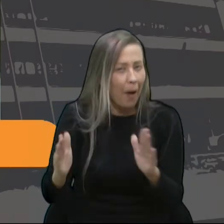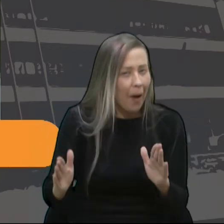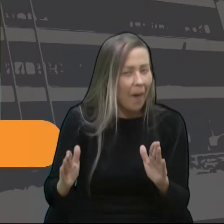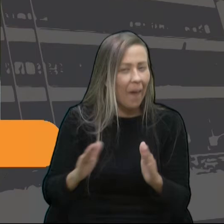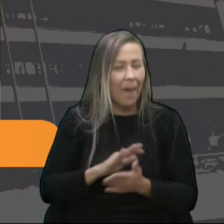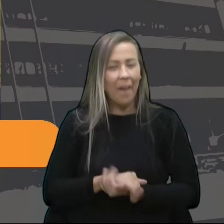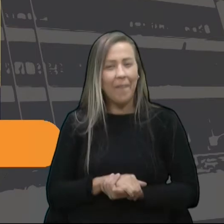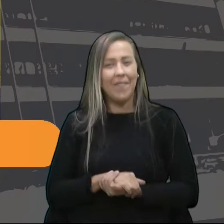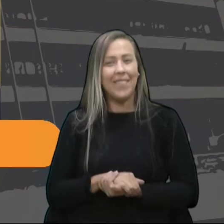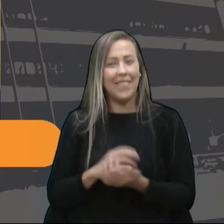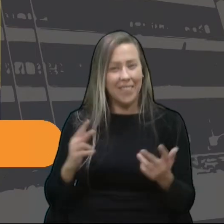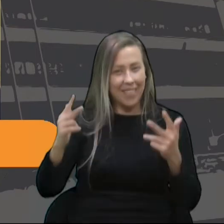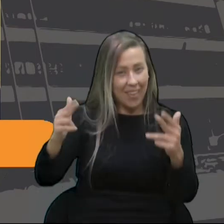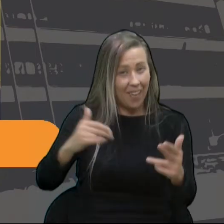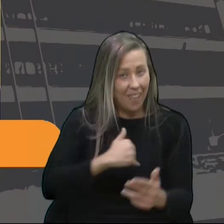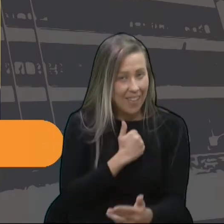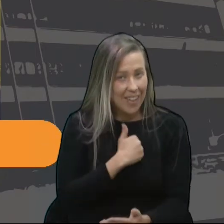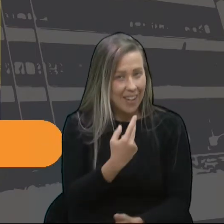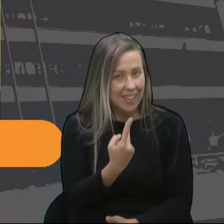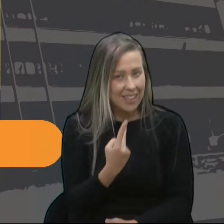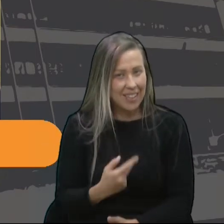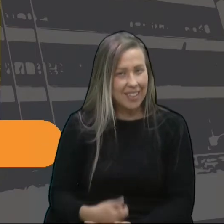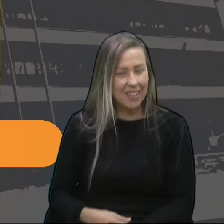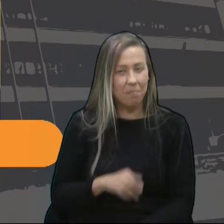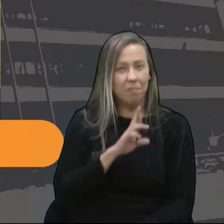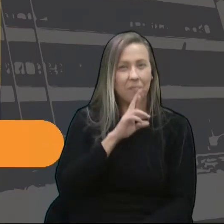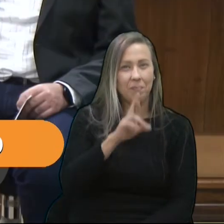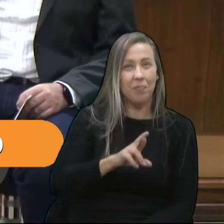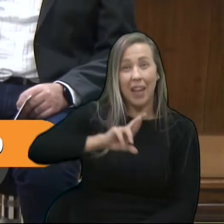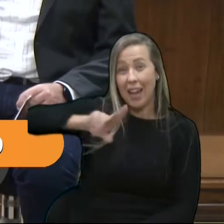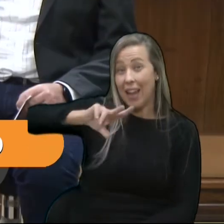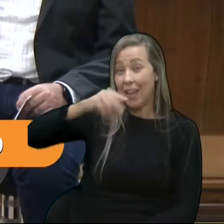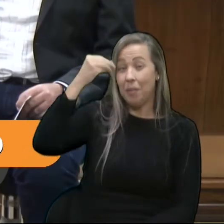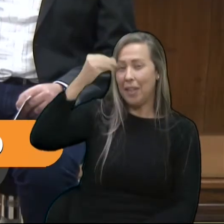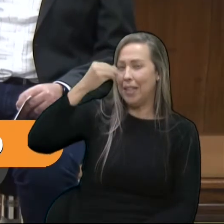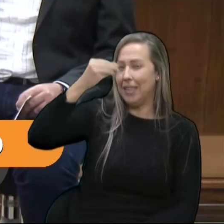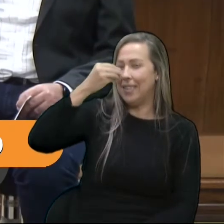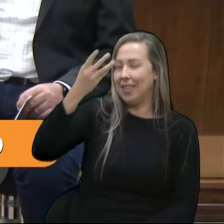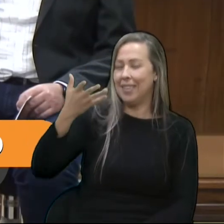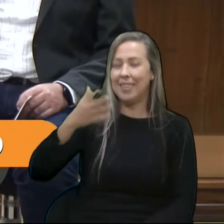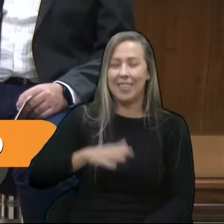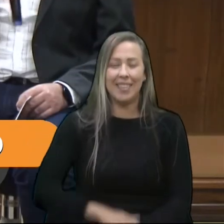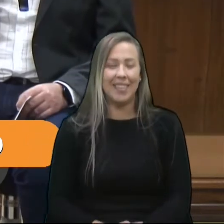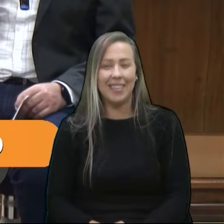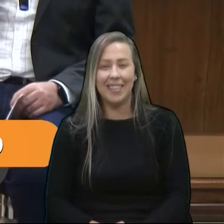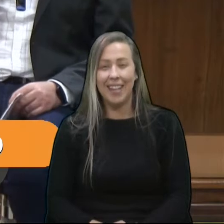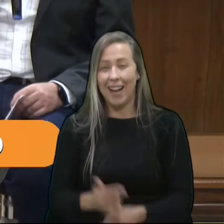Mas não tão aparentemente... experiente. Hã? Não tão experiente.